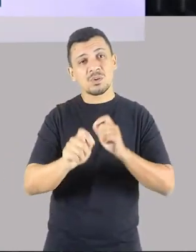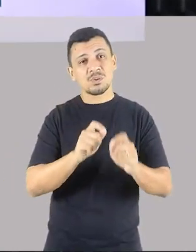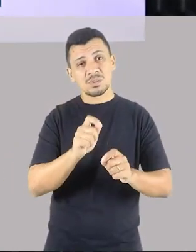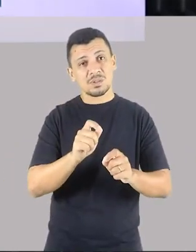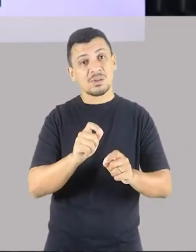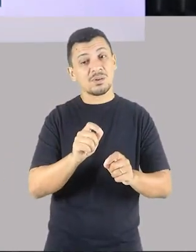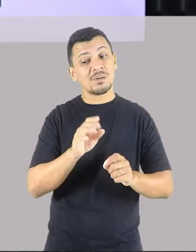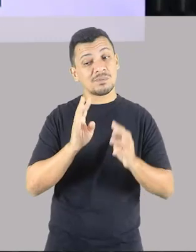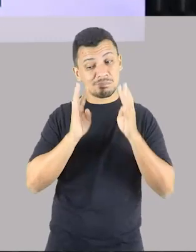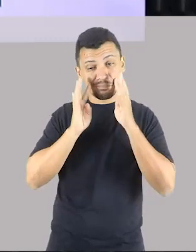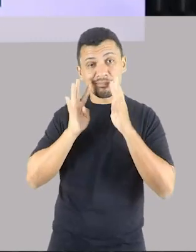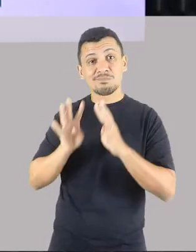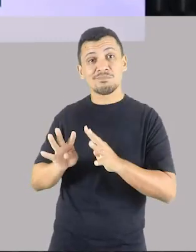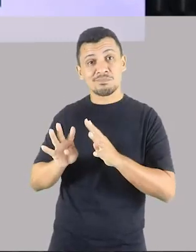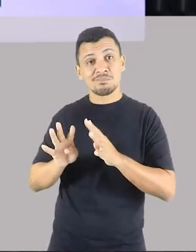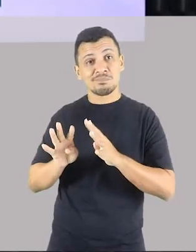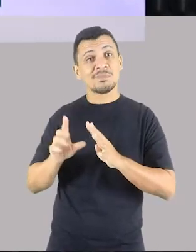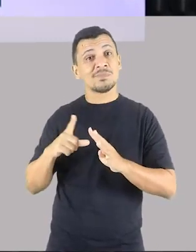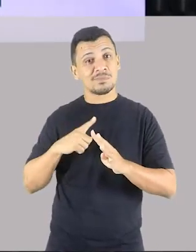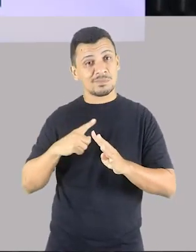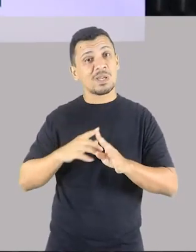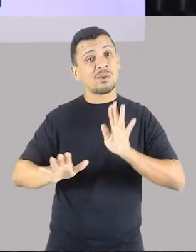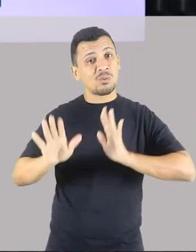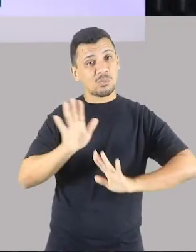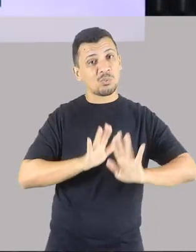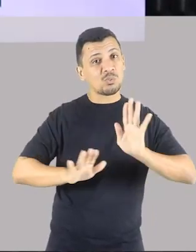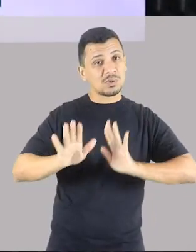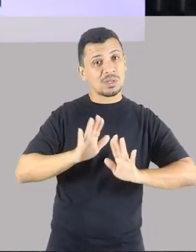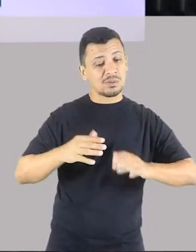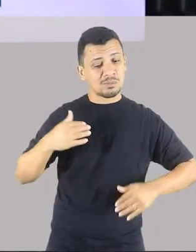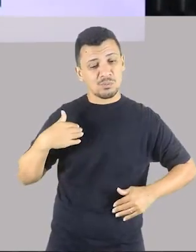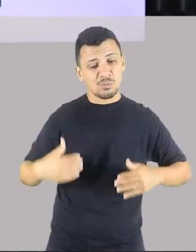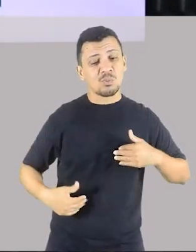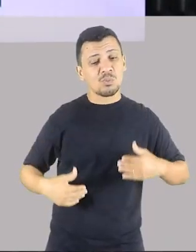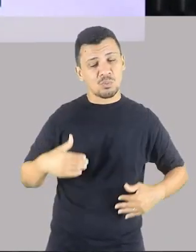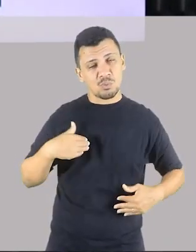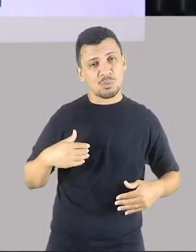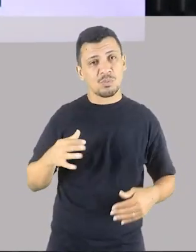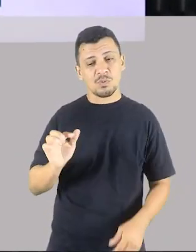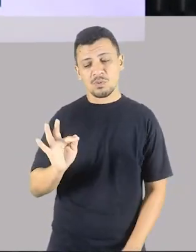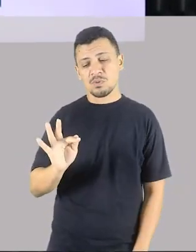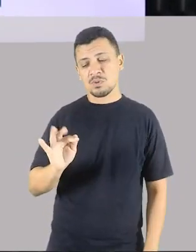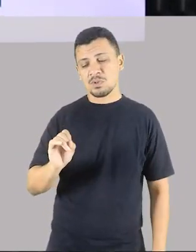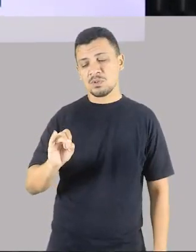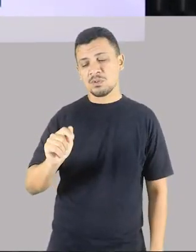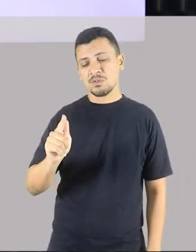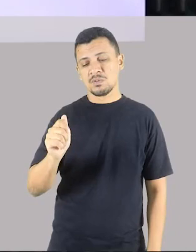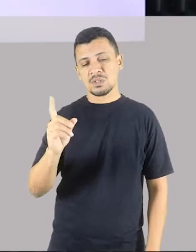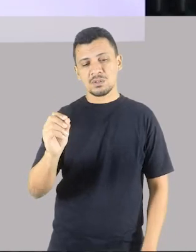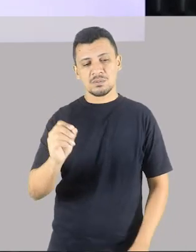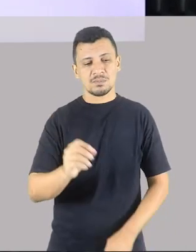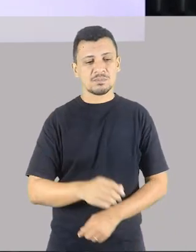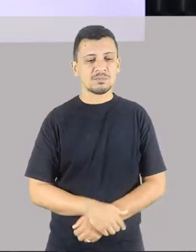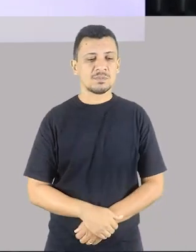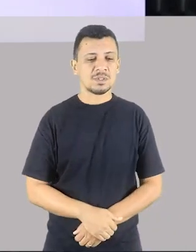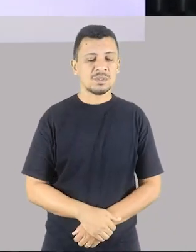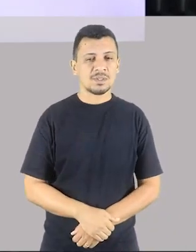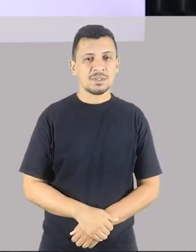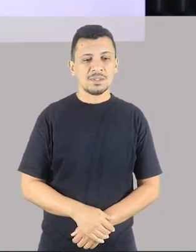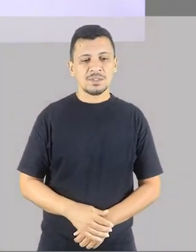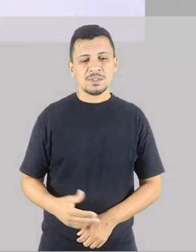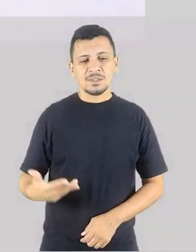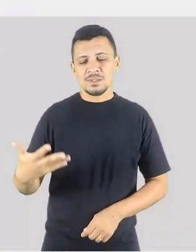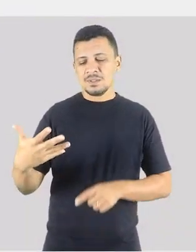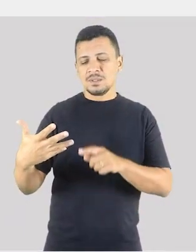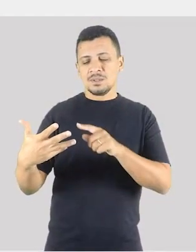chamar a atenção para os cuidados com essa parte tão importante do nosso organismo. Tudo bem? Pronto.